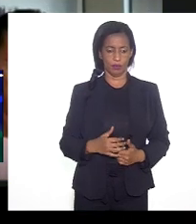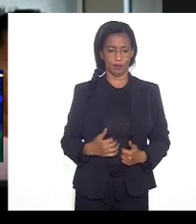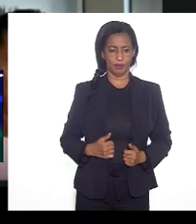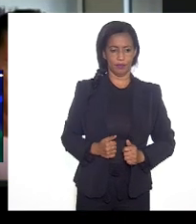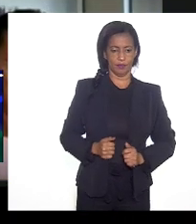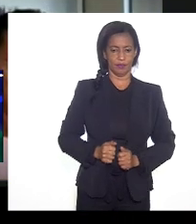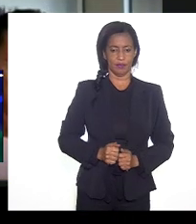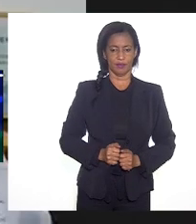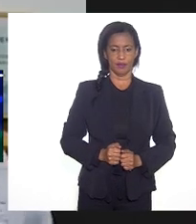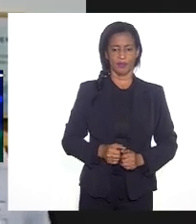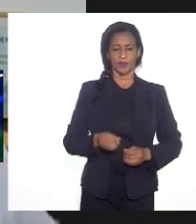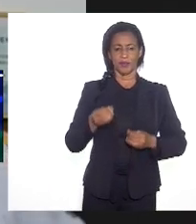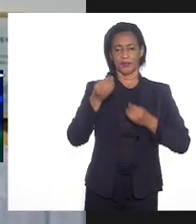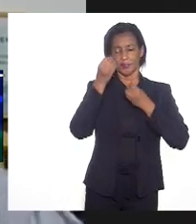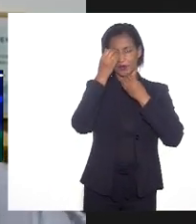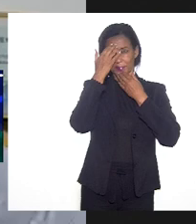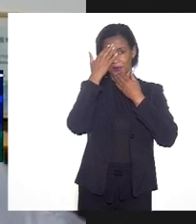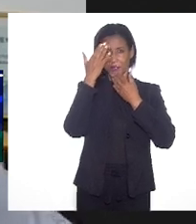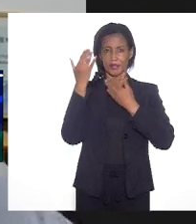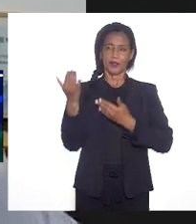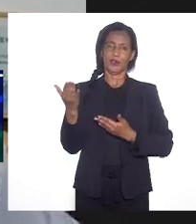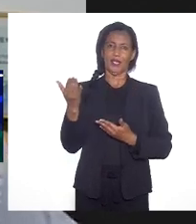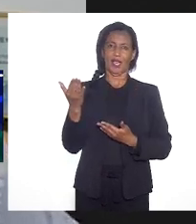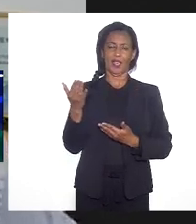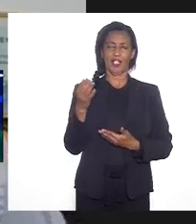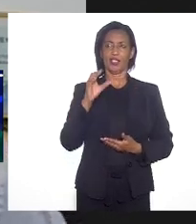Muito obrigado, tia Ju.